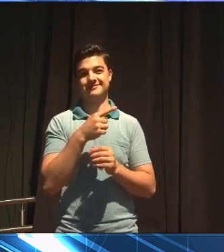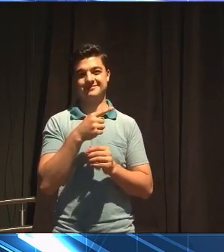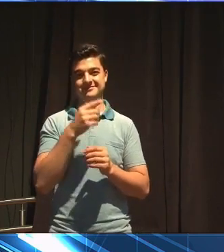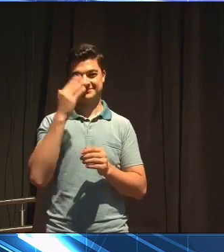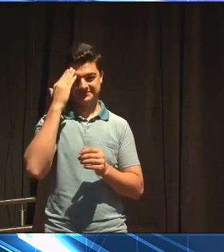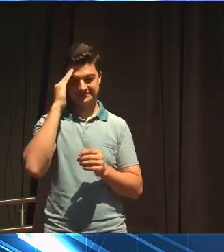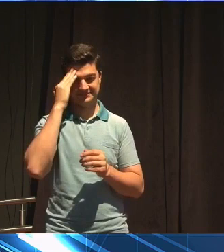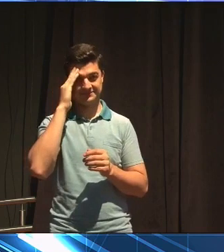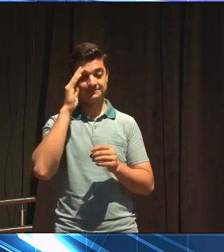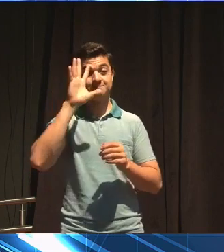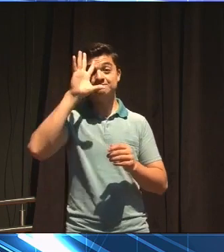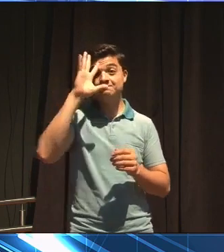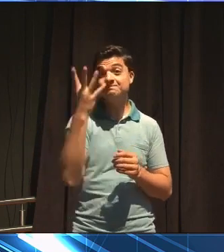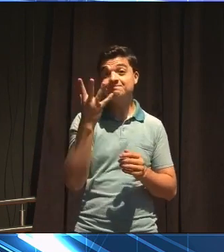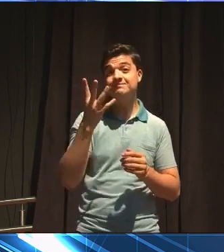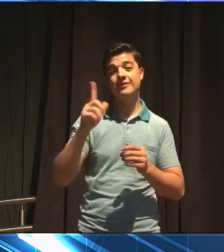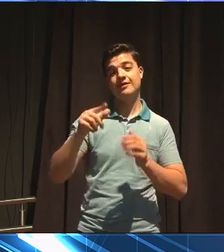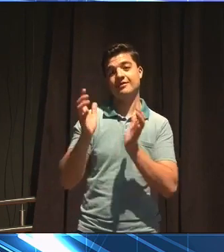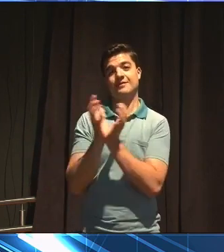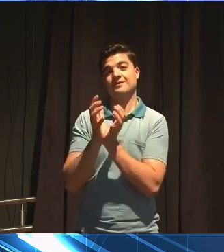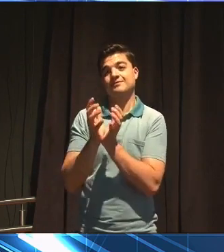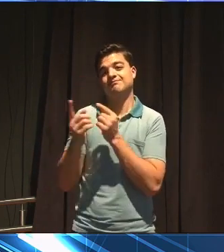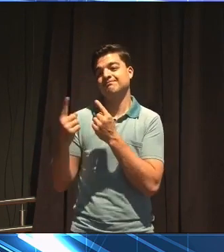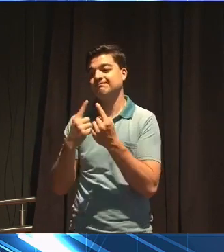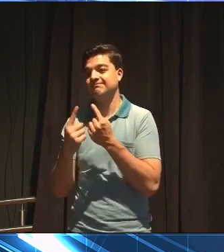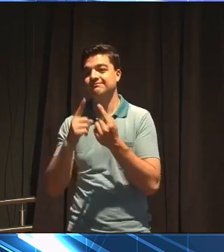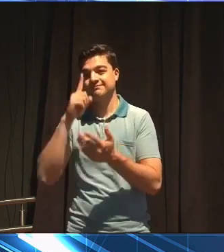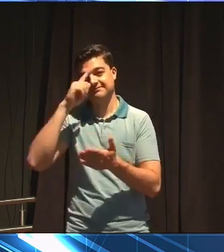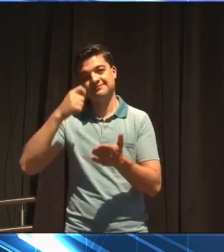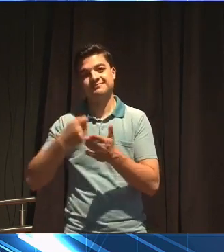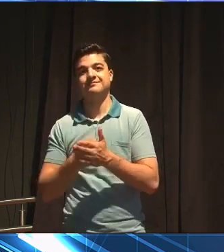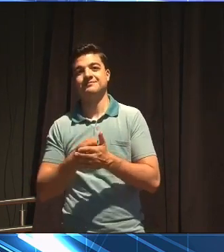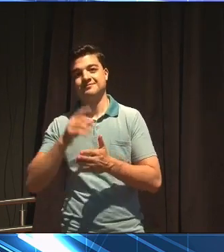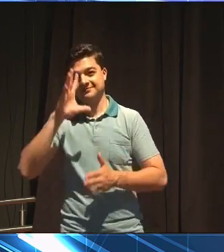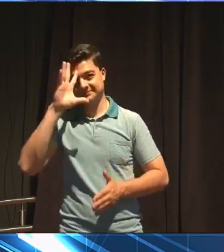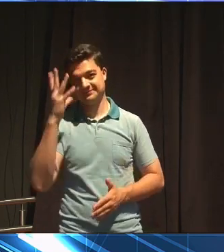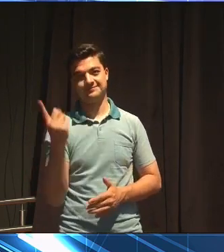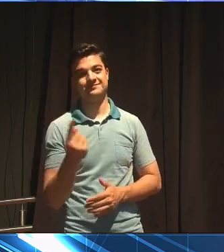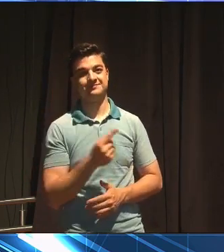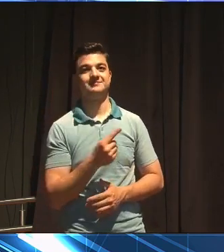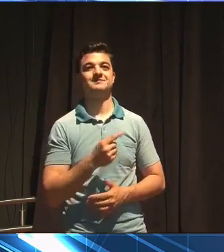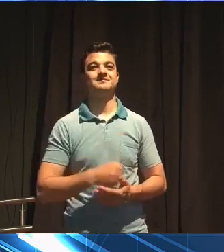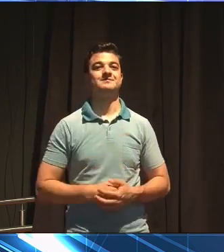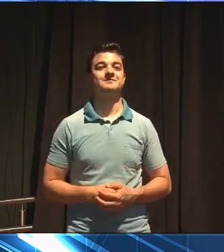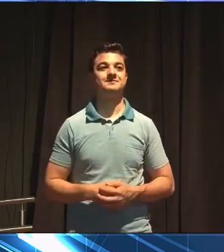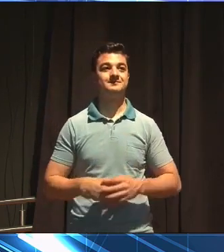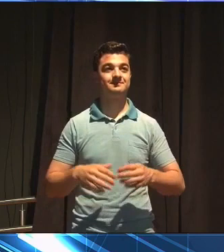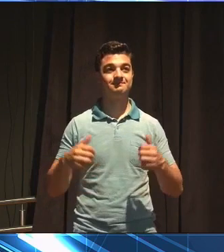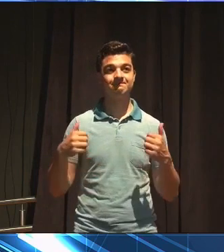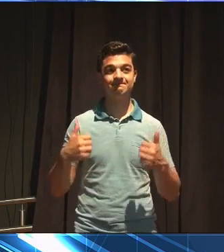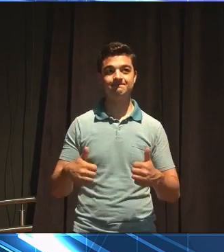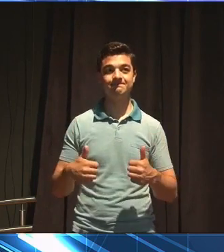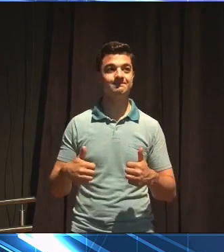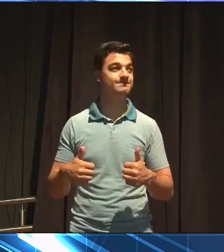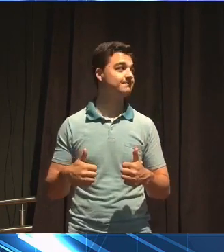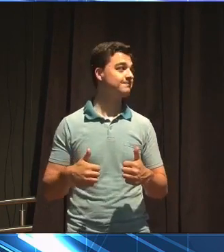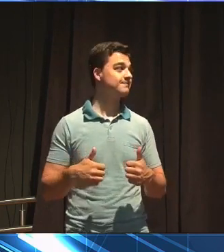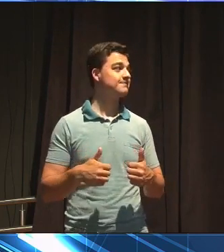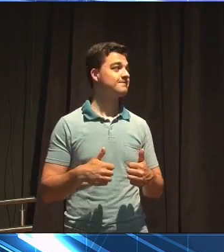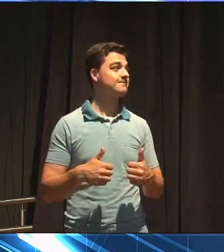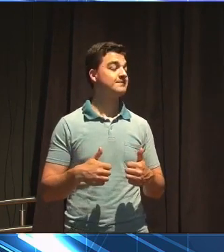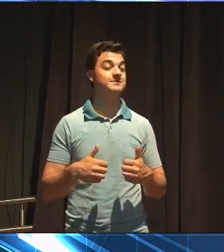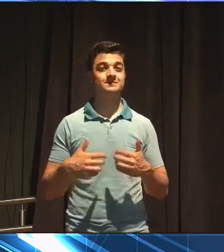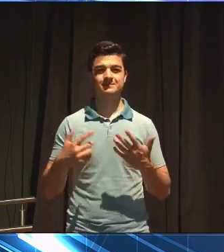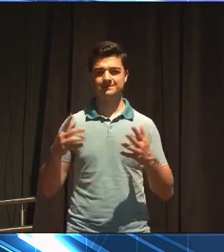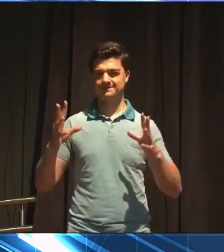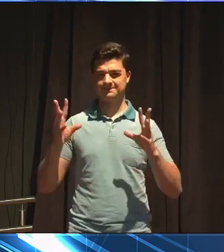vai depender aí do seu time, da decisão que vocês tomarem. E o que eu tinha para falar para vocês hoje é tentar responder